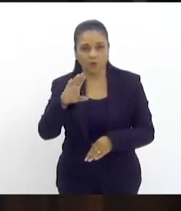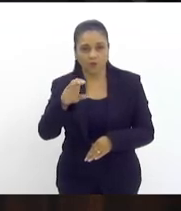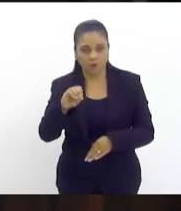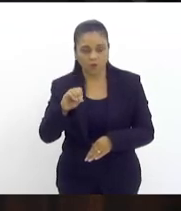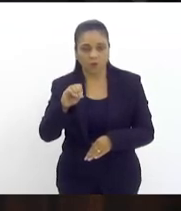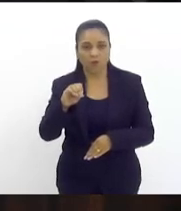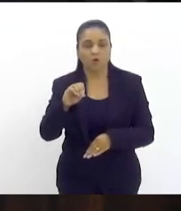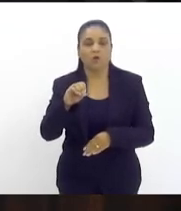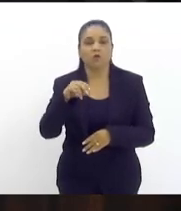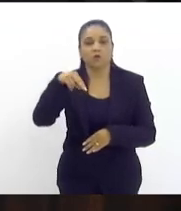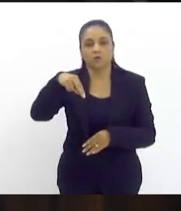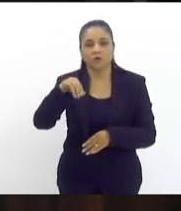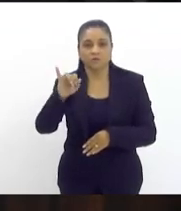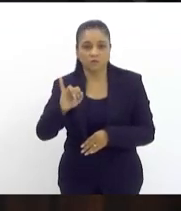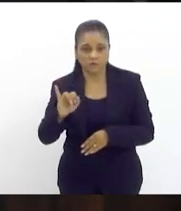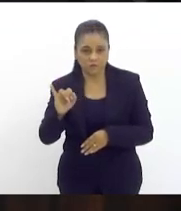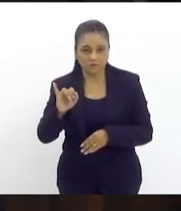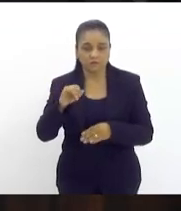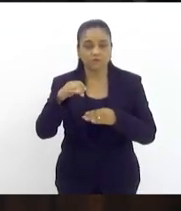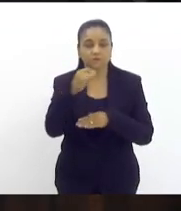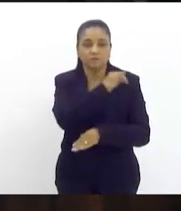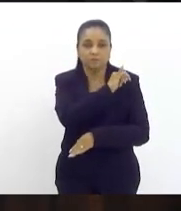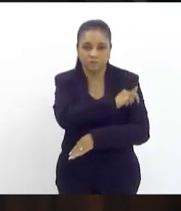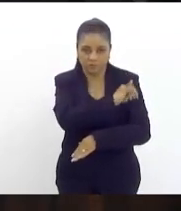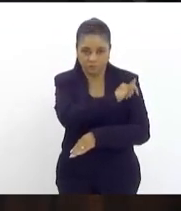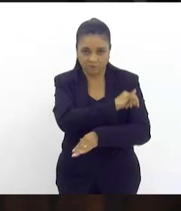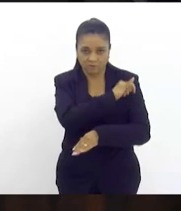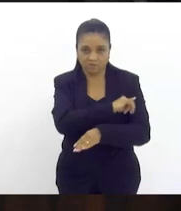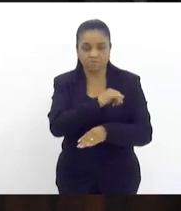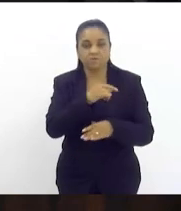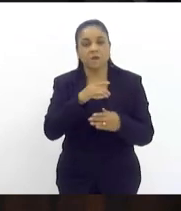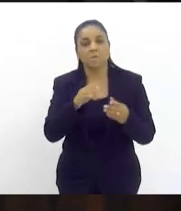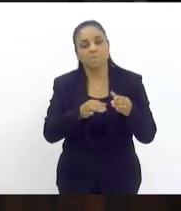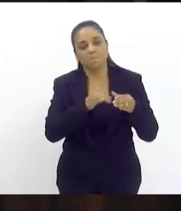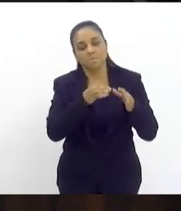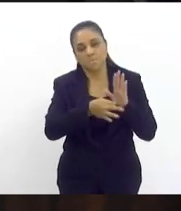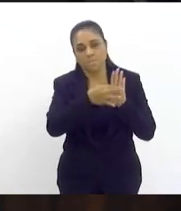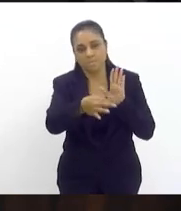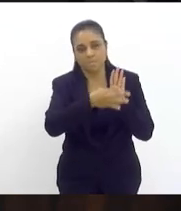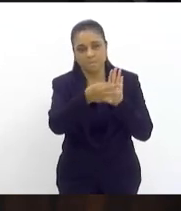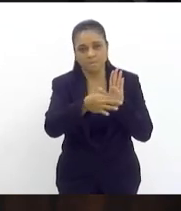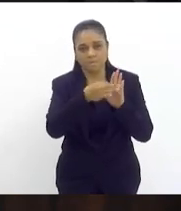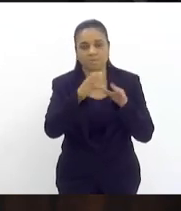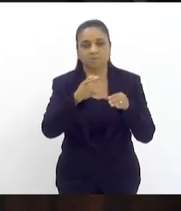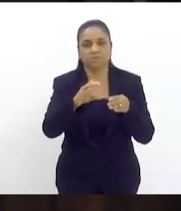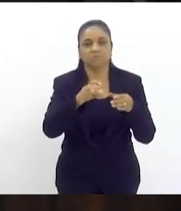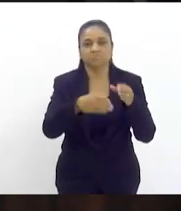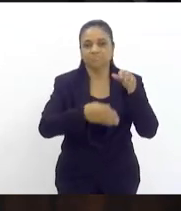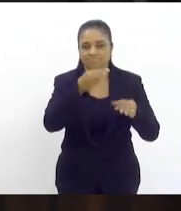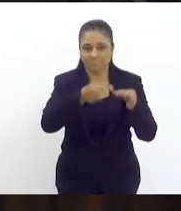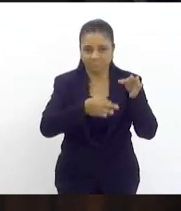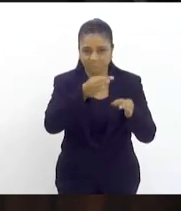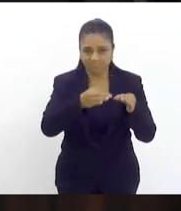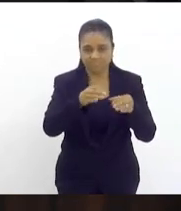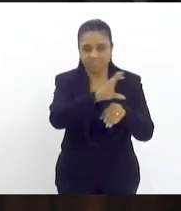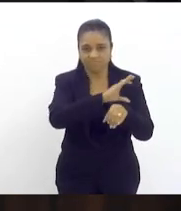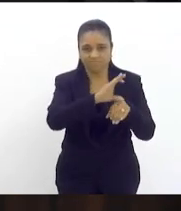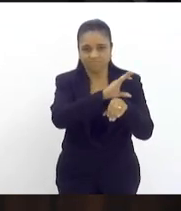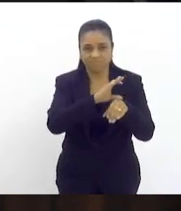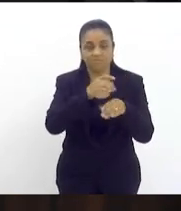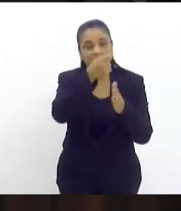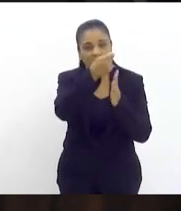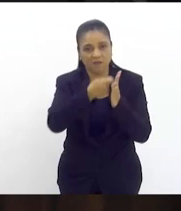Rio de Janeiro. Parecer da Comissão de Indicações Legislativas, favorável. Relator, deputado